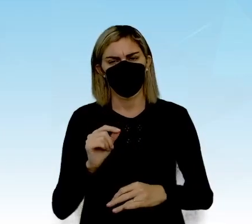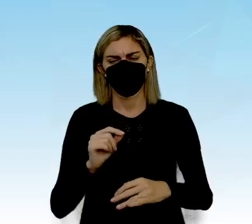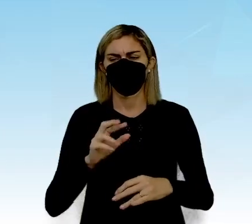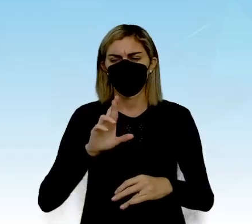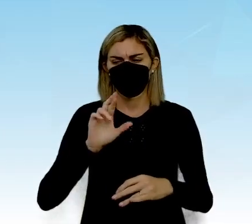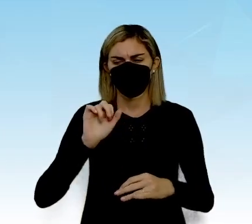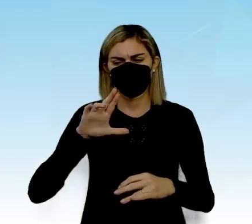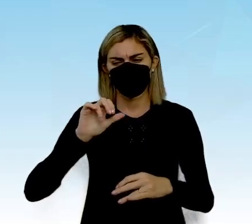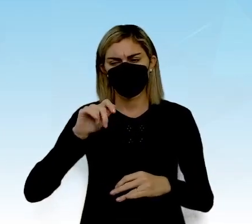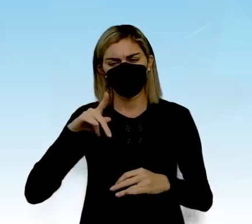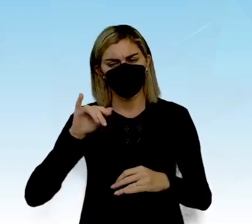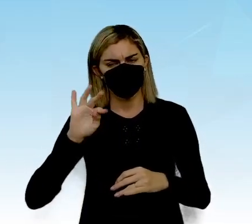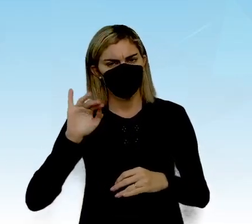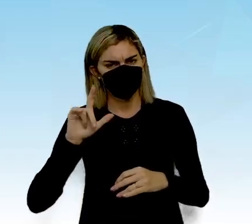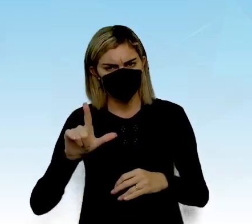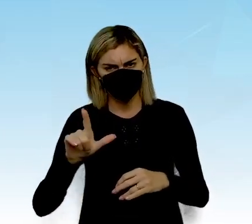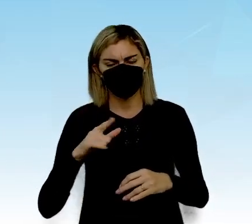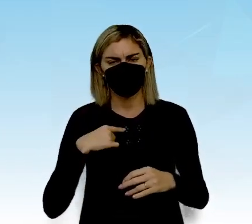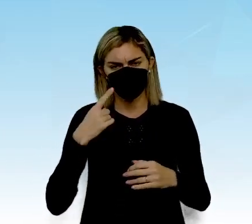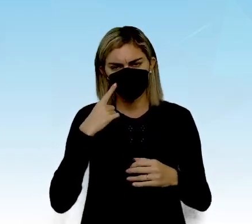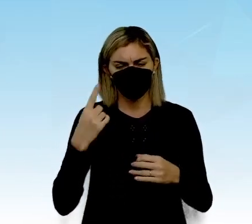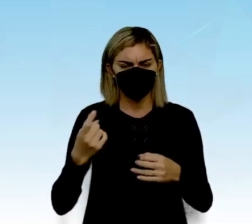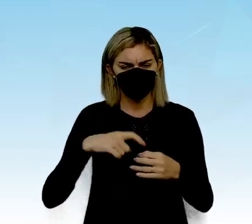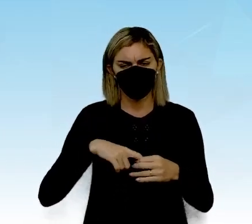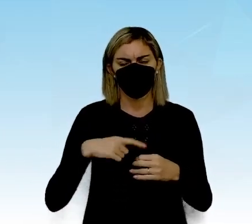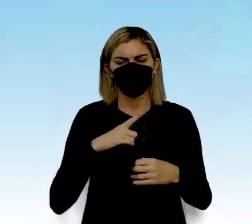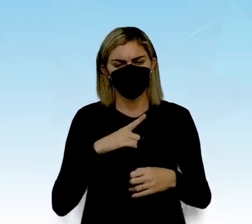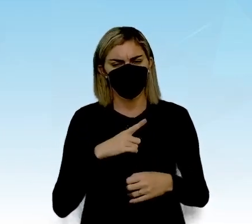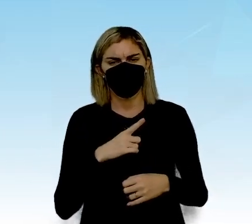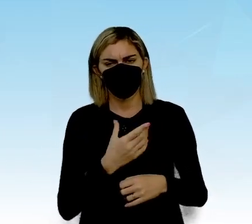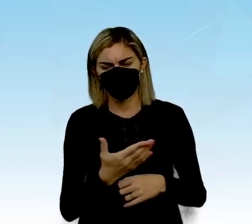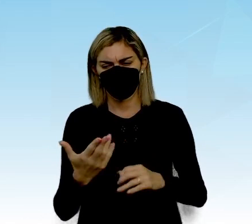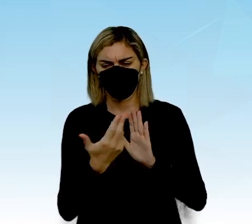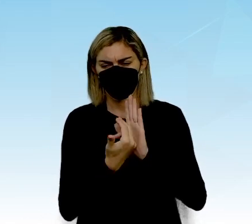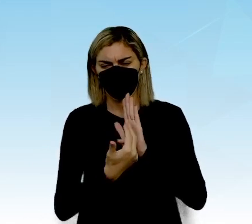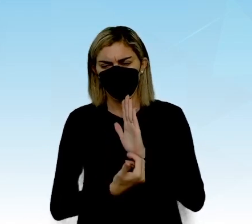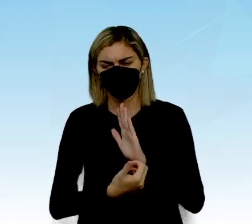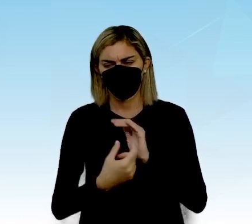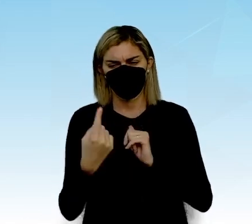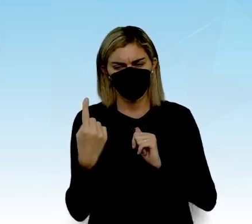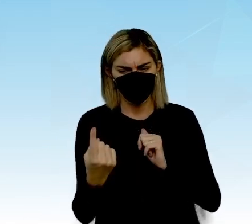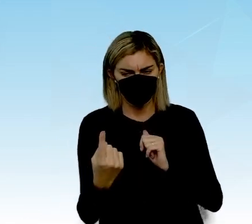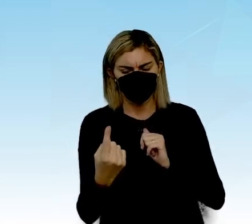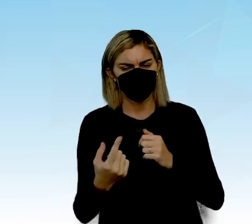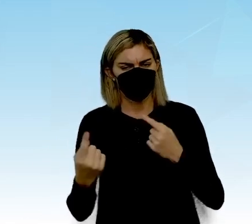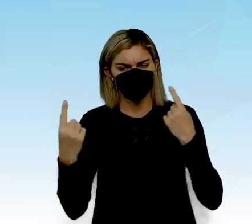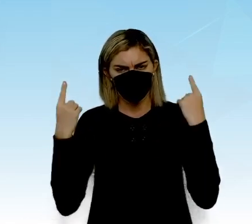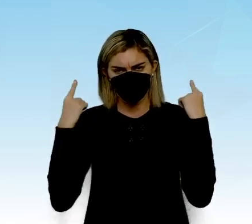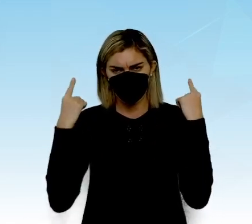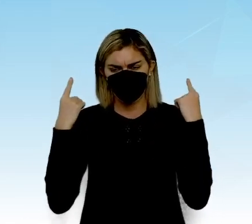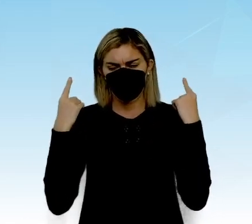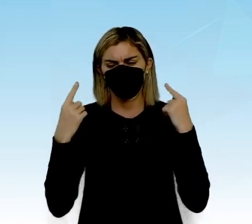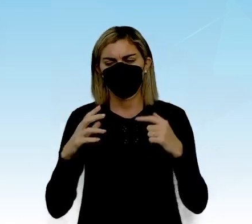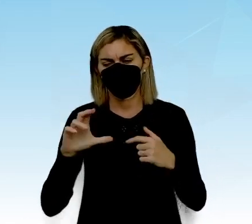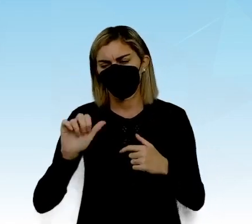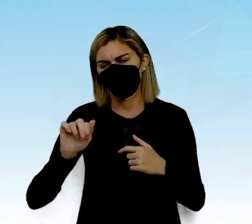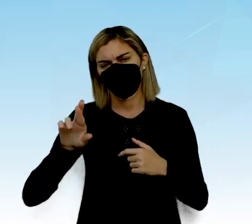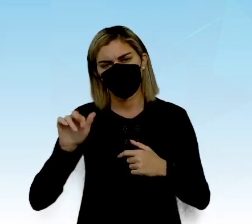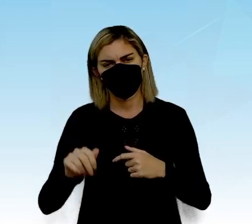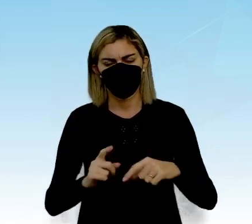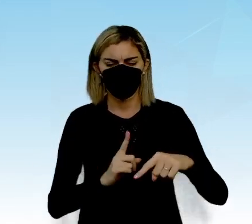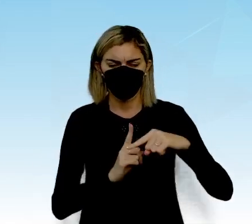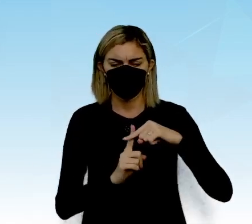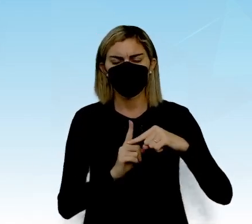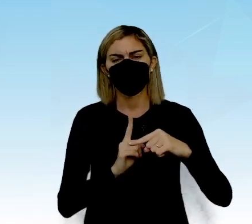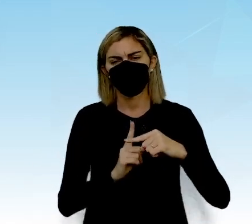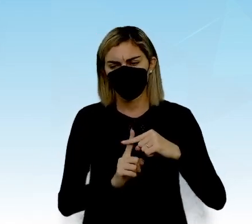na figura? Vamos recapitular. Tu tens aí na figura 1 uma carga positiva,